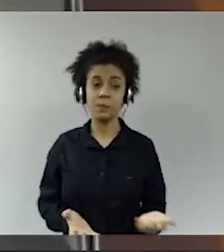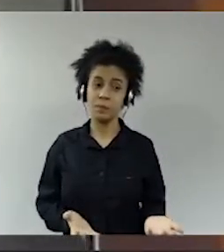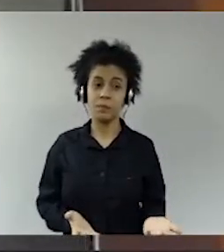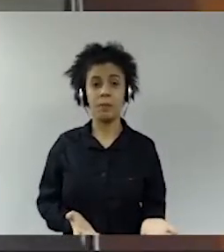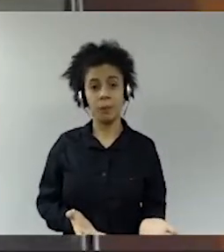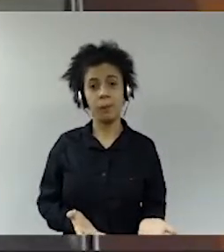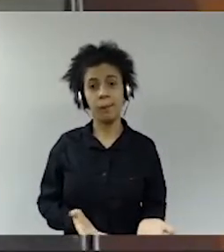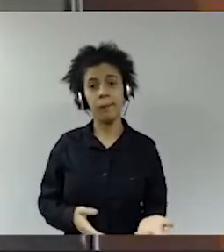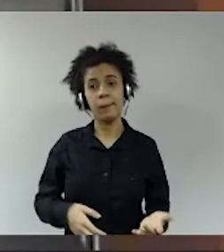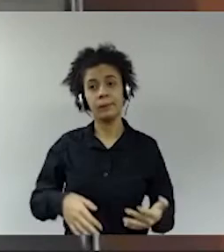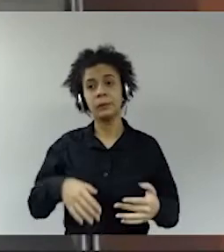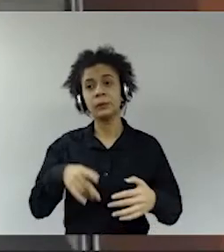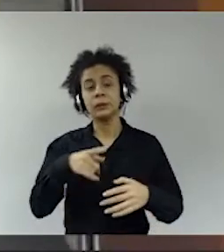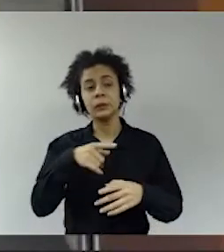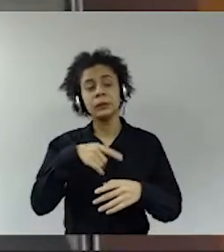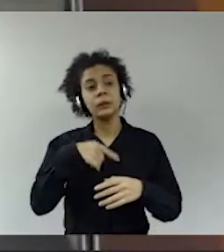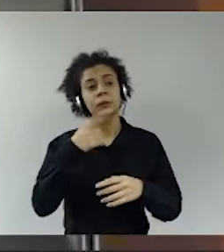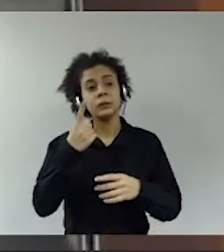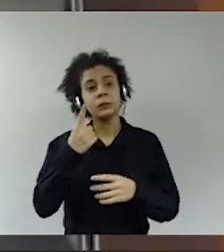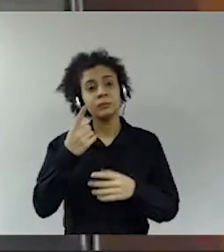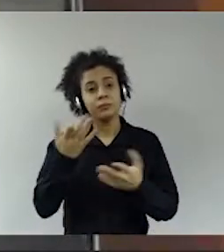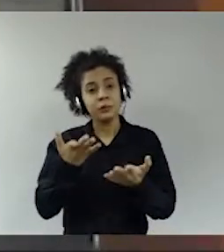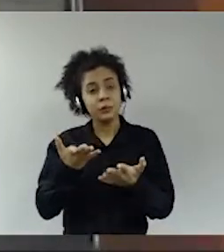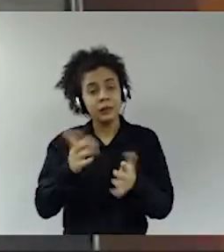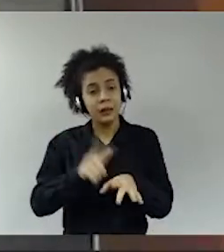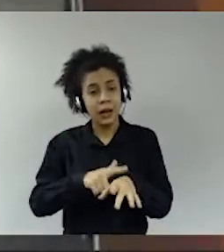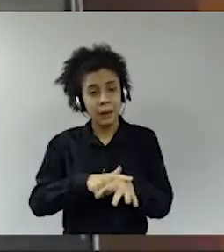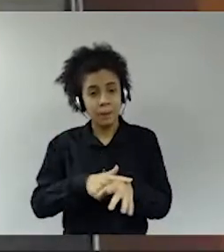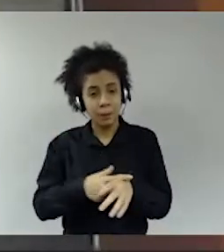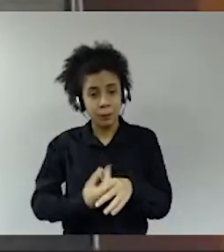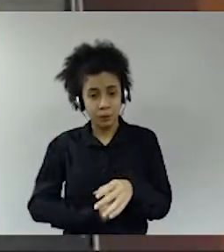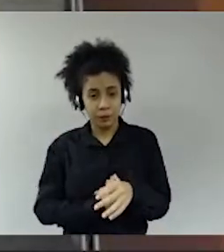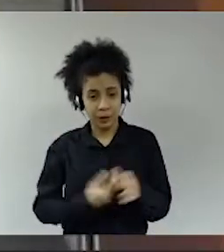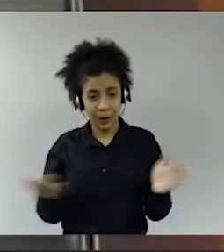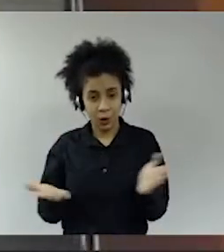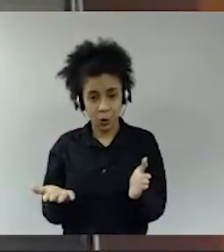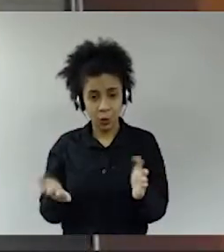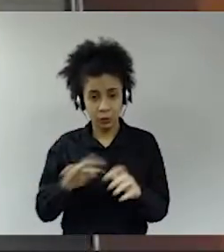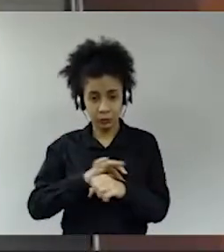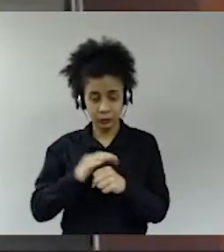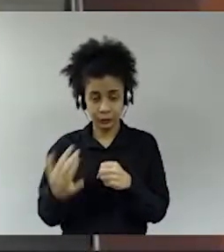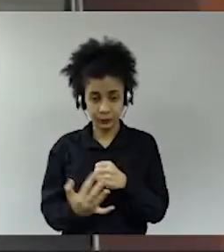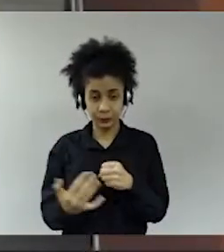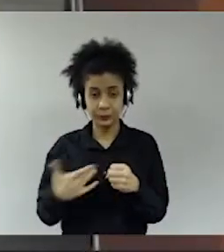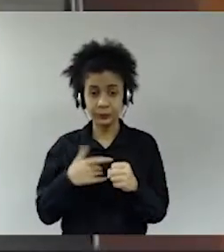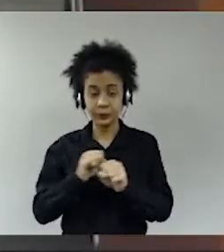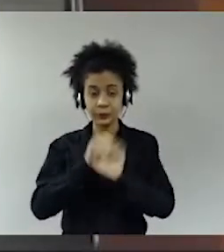Relativamente ainda a essa situação em que nós estamos vivendo, eu queria também deixar claro que,